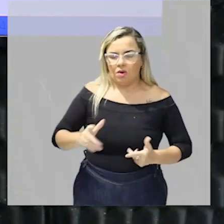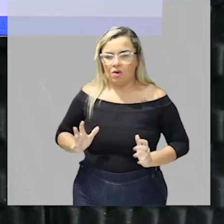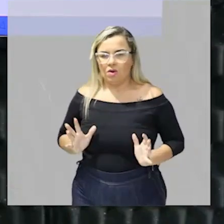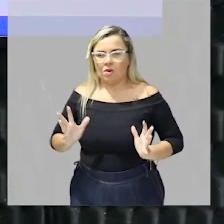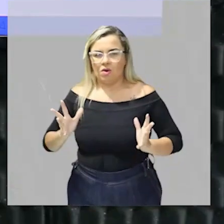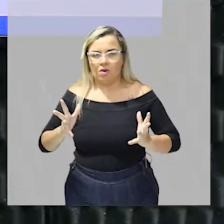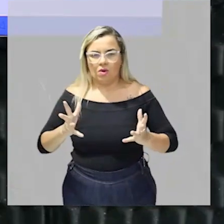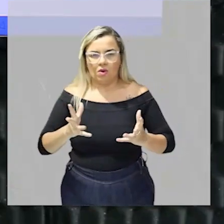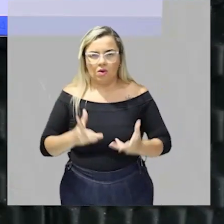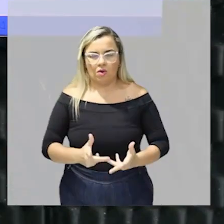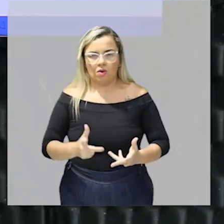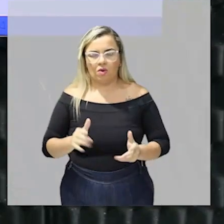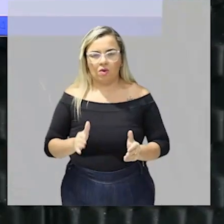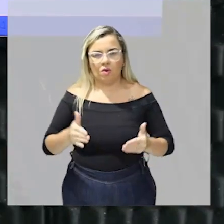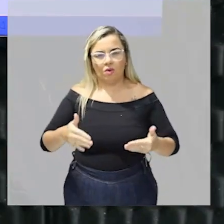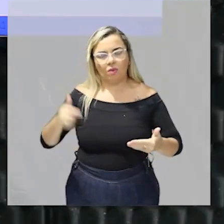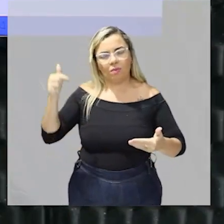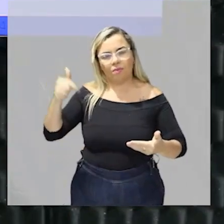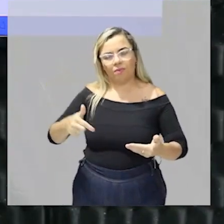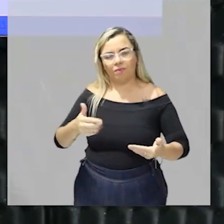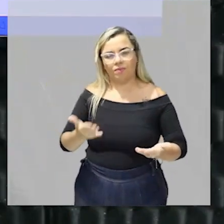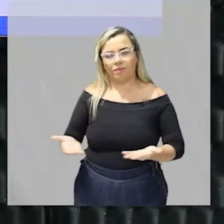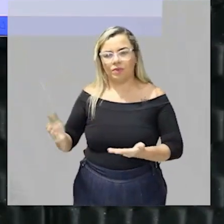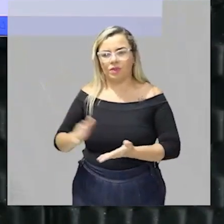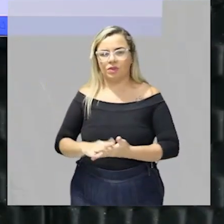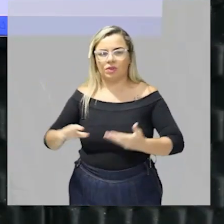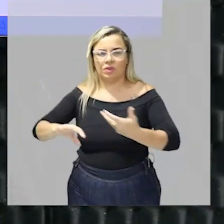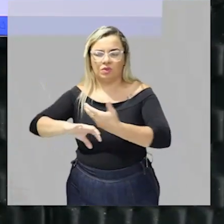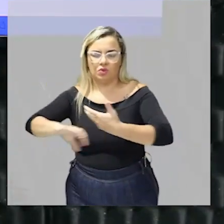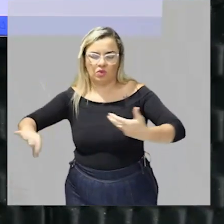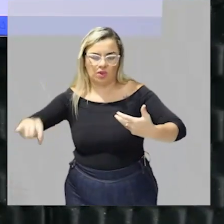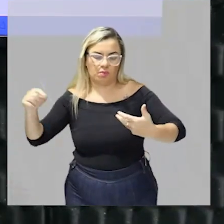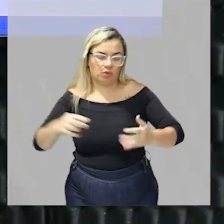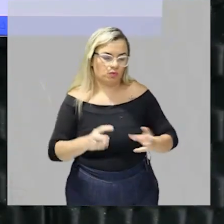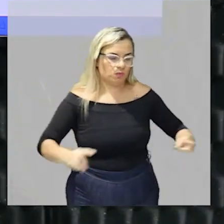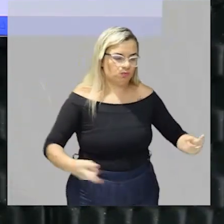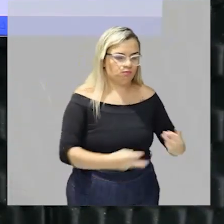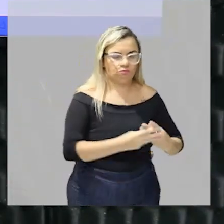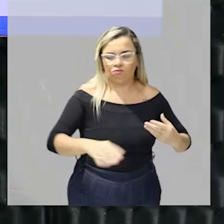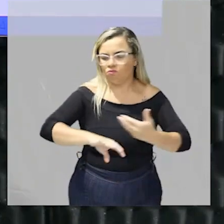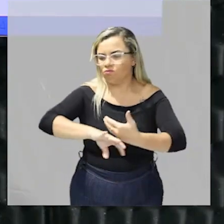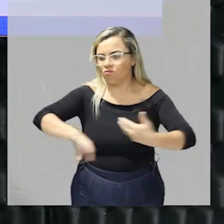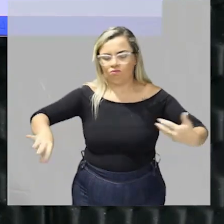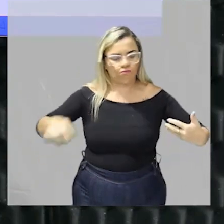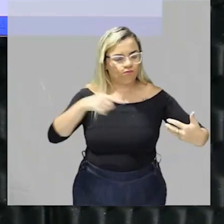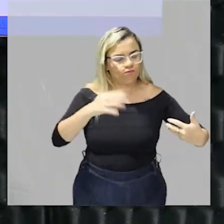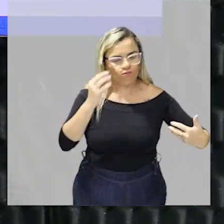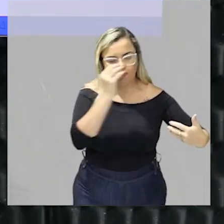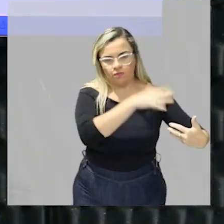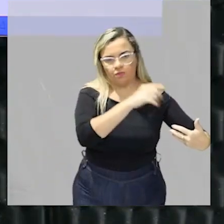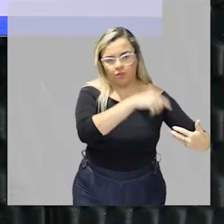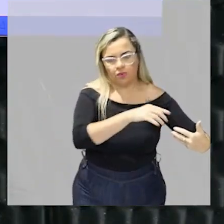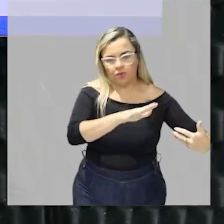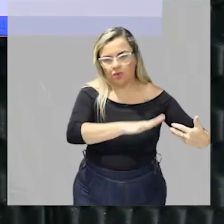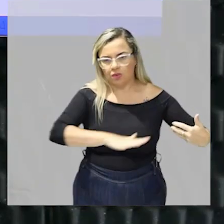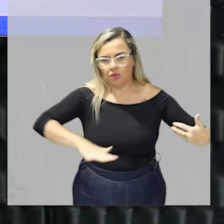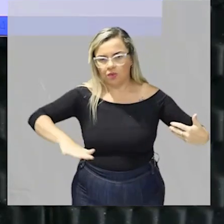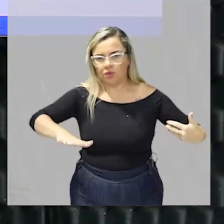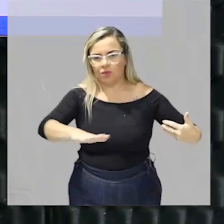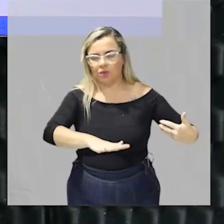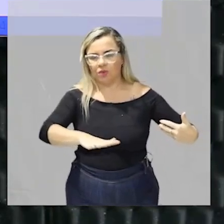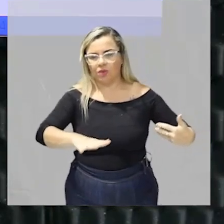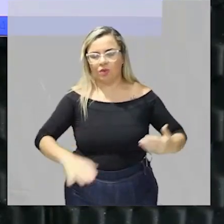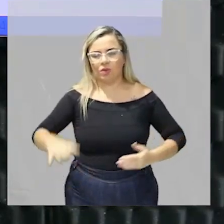de concentração. O isolamento de judeus, principalmente, os campos de